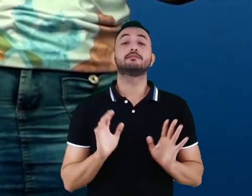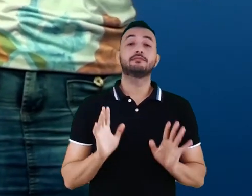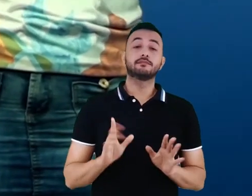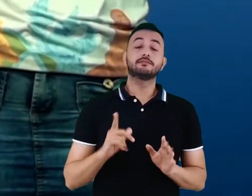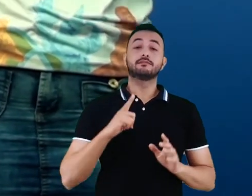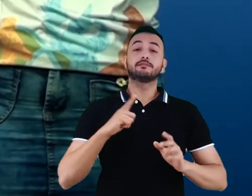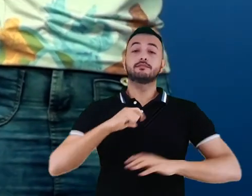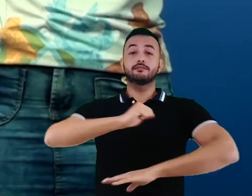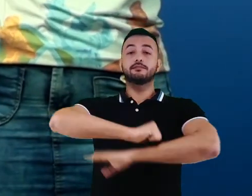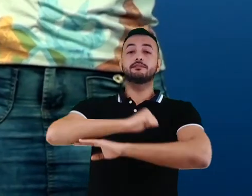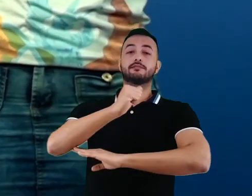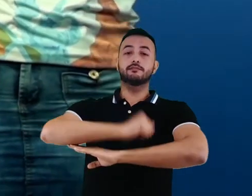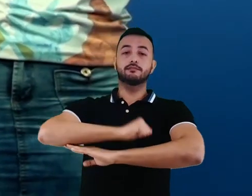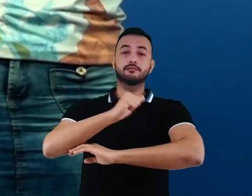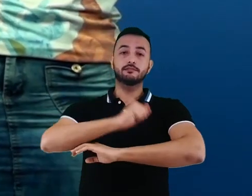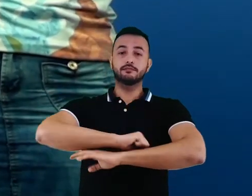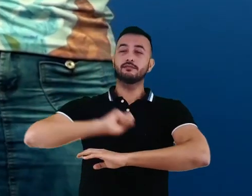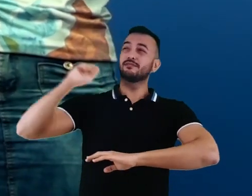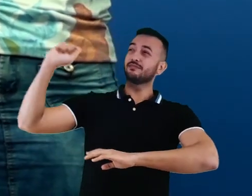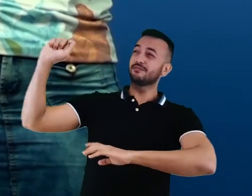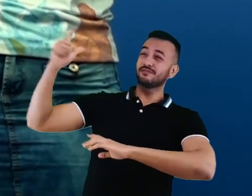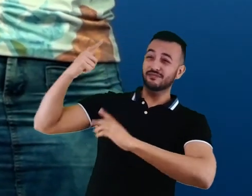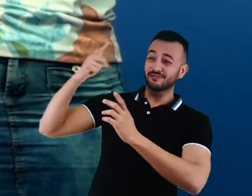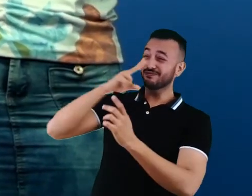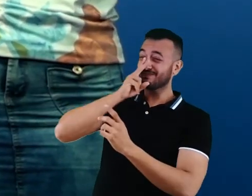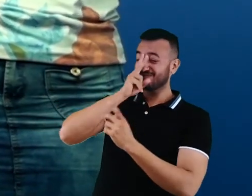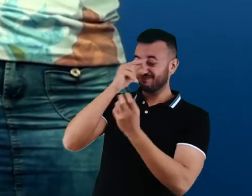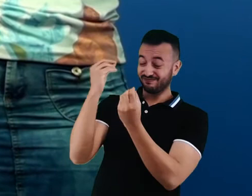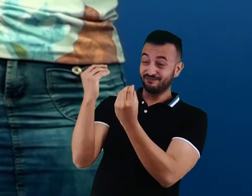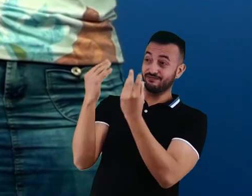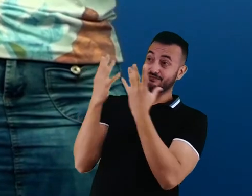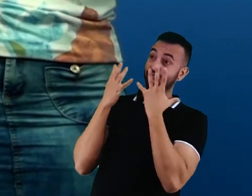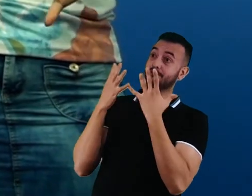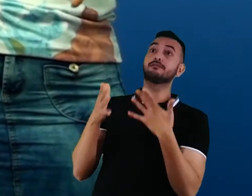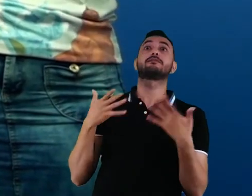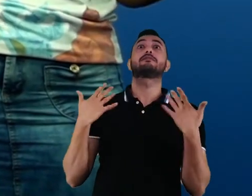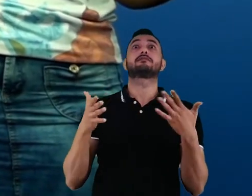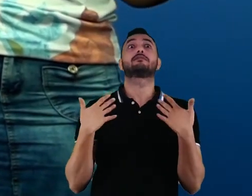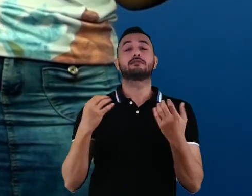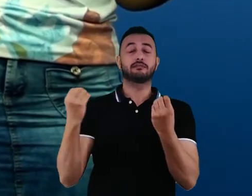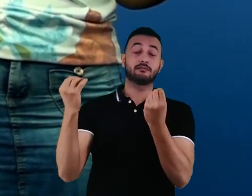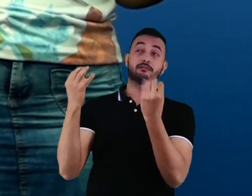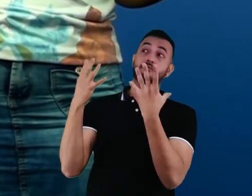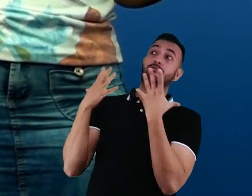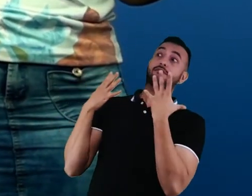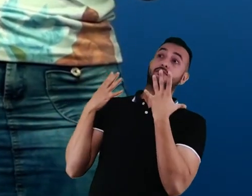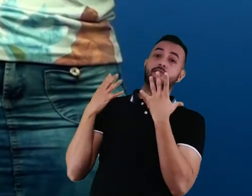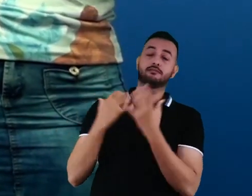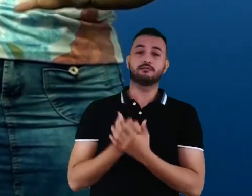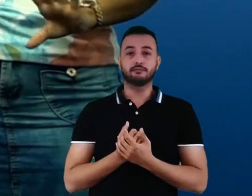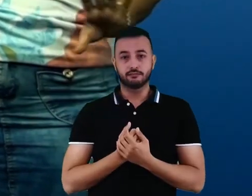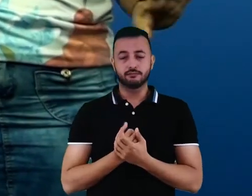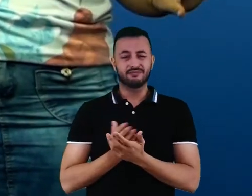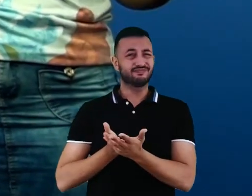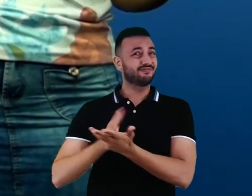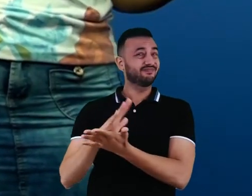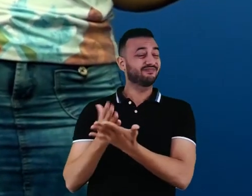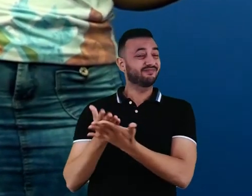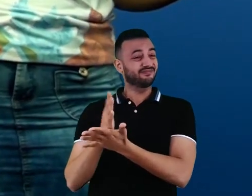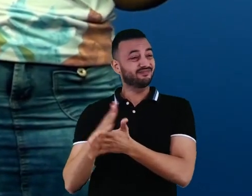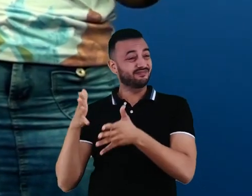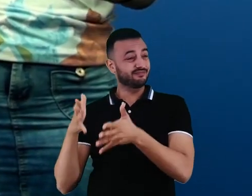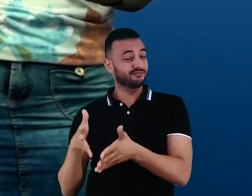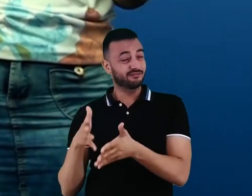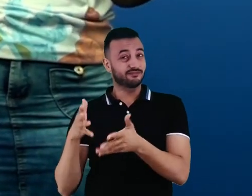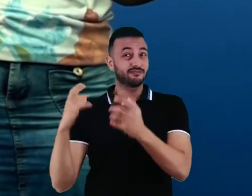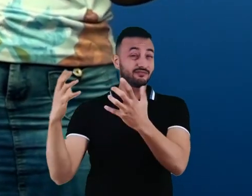tem uma janela aqui, o sol tá entrando, tá muito forte, tá fazendo muito calor, tá incomodando. E a luz do sol tá ali na sua